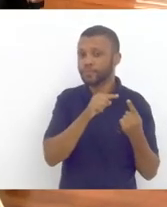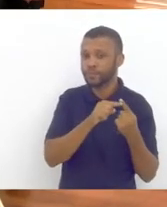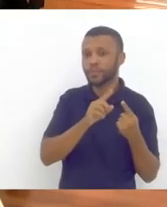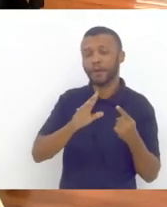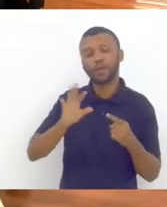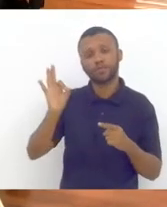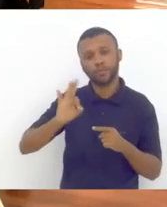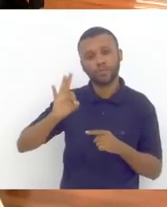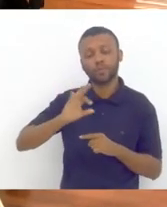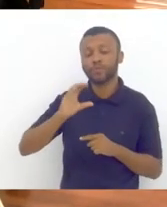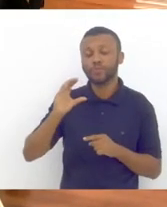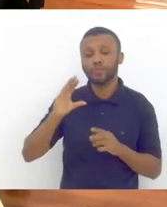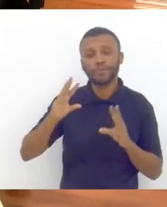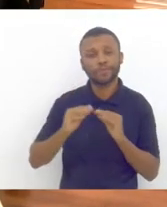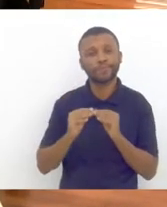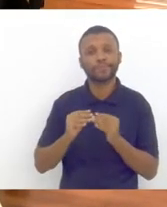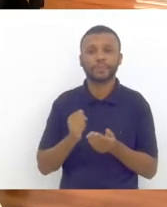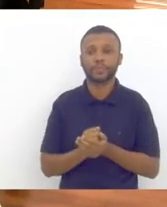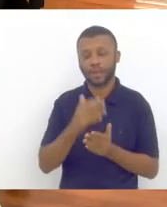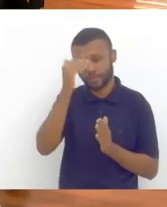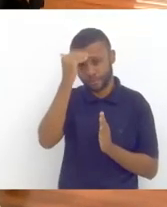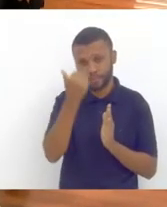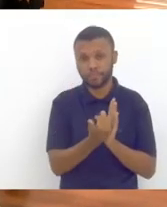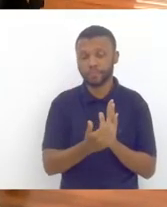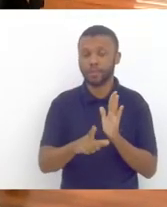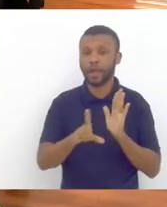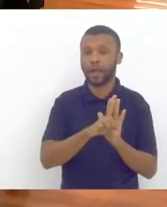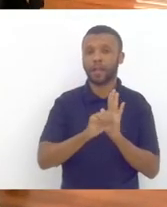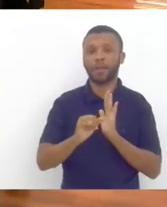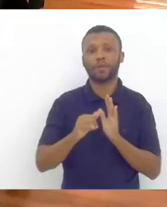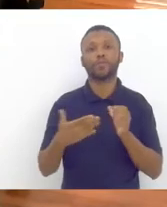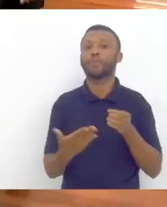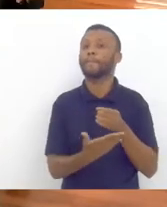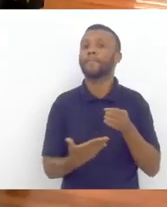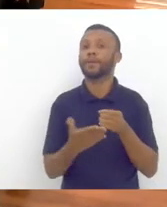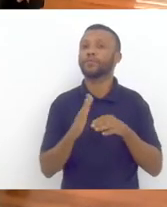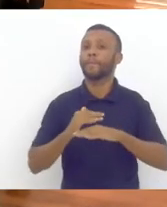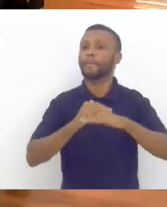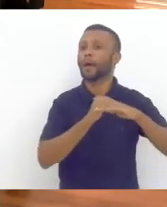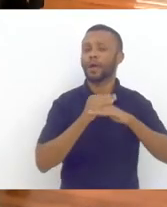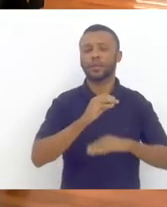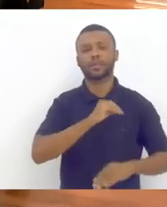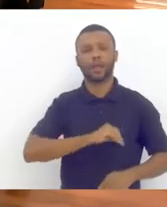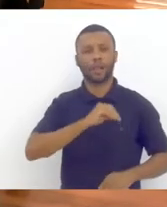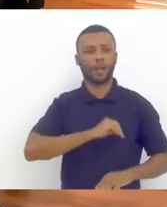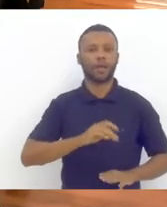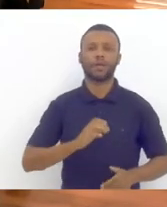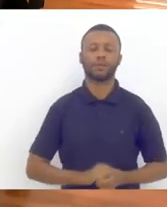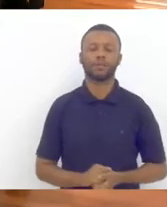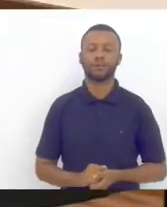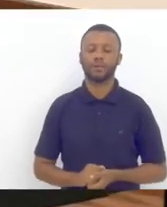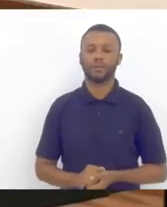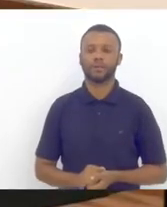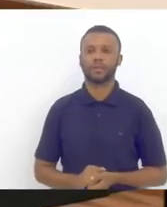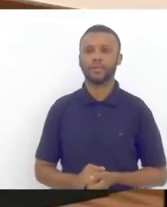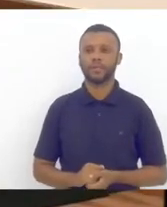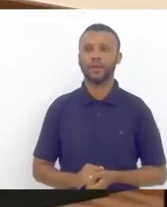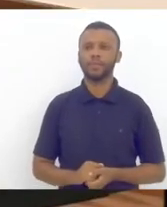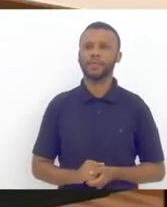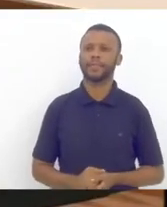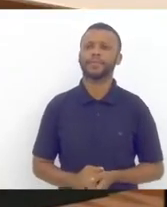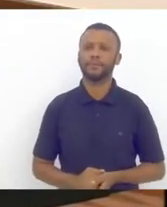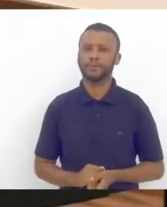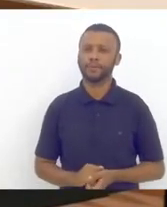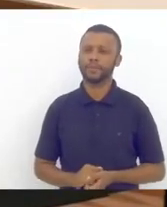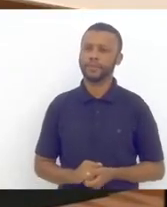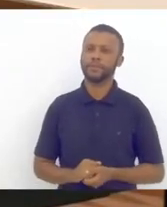muito objetivo, que é o cumprimento da lei do piso. Né? Para começar. Para começar. Uma emenda, né, importantíssima. Uma lei federal de 15 anos já, de